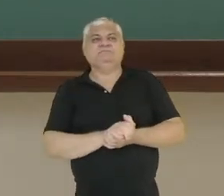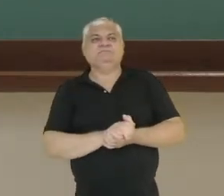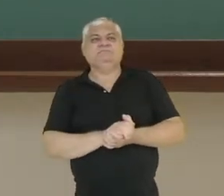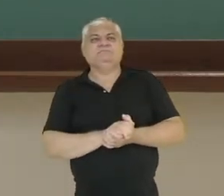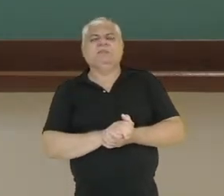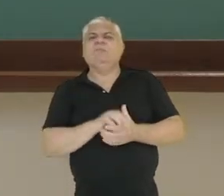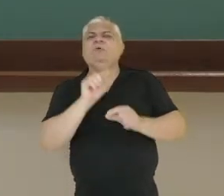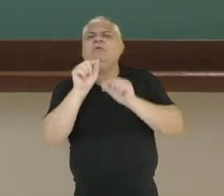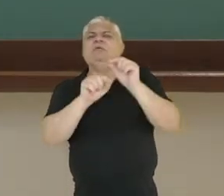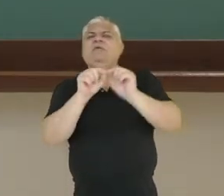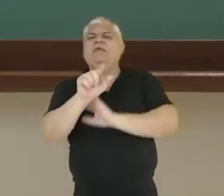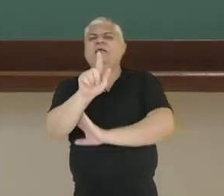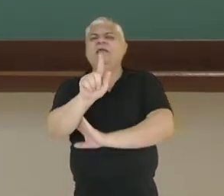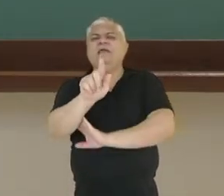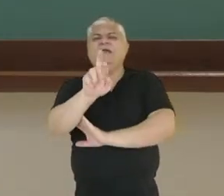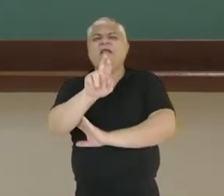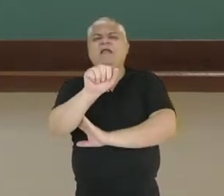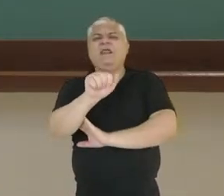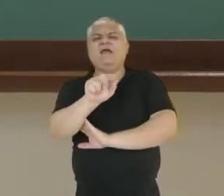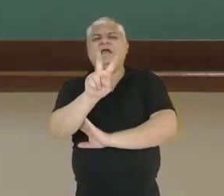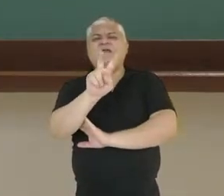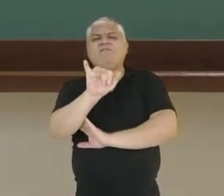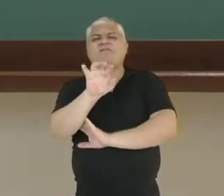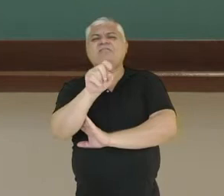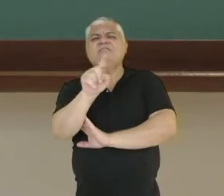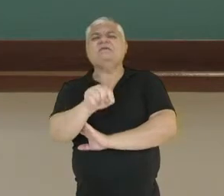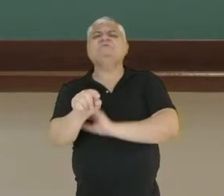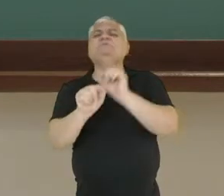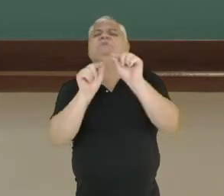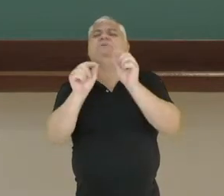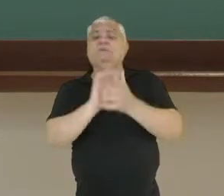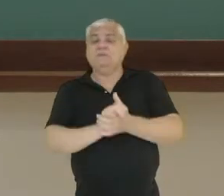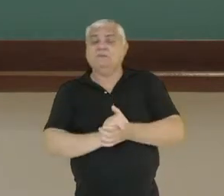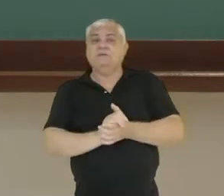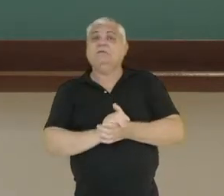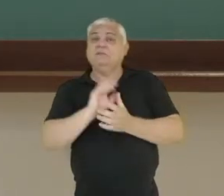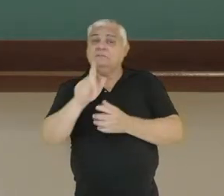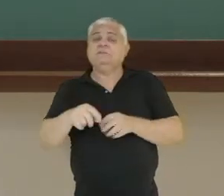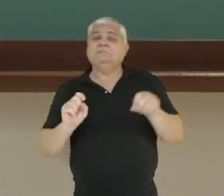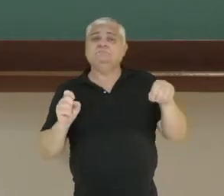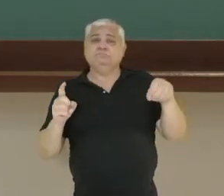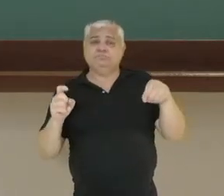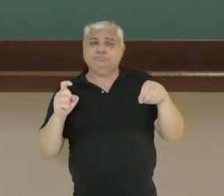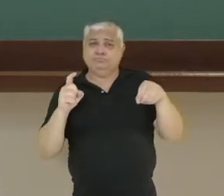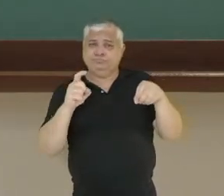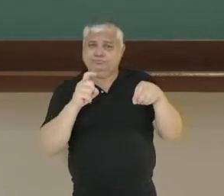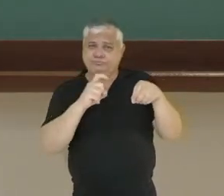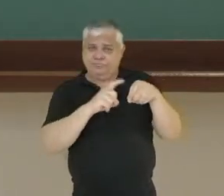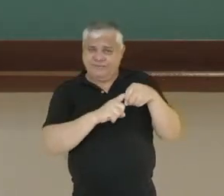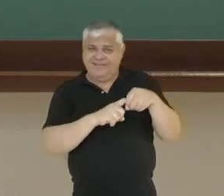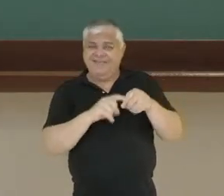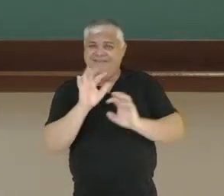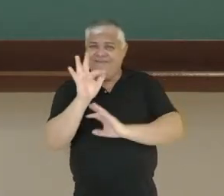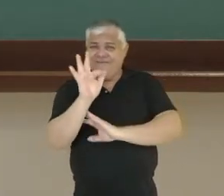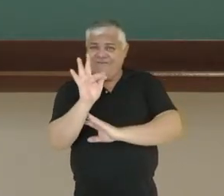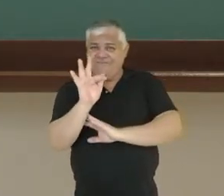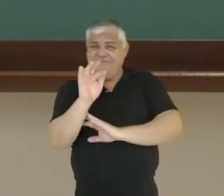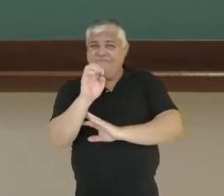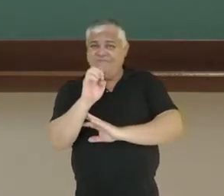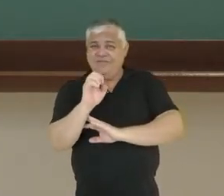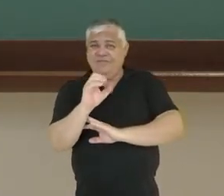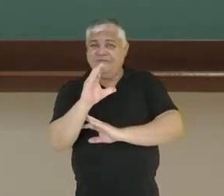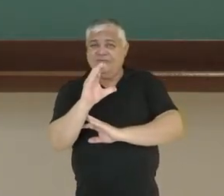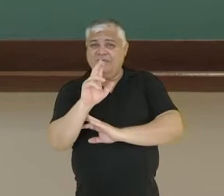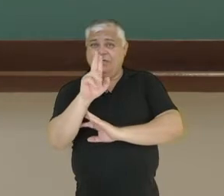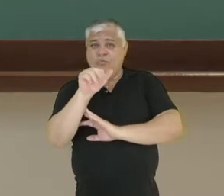Mas o que é a gravidez? Gravidez, ela resulta da fecundação. Vocês lembram o que é a fecundação? Fecundação